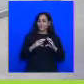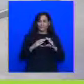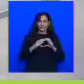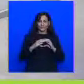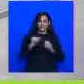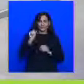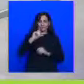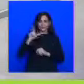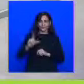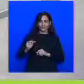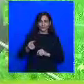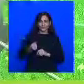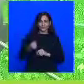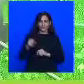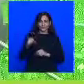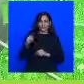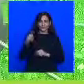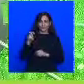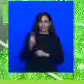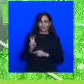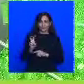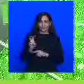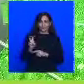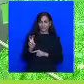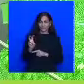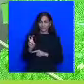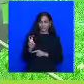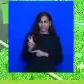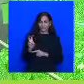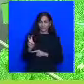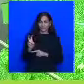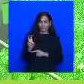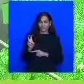Bola azul número 5.